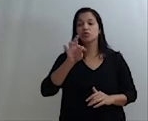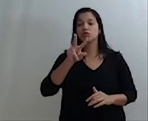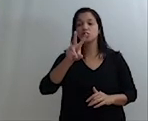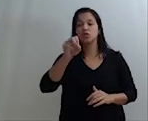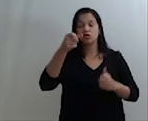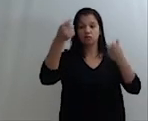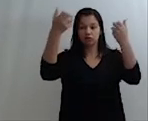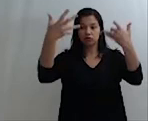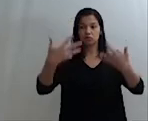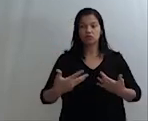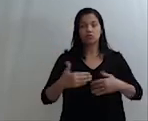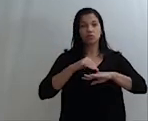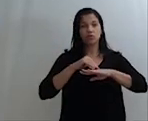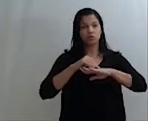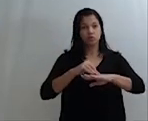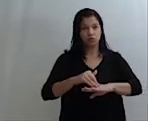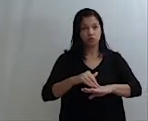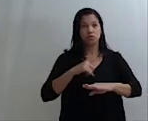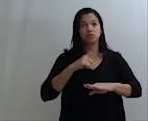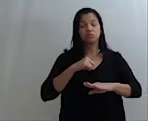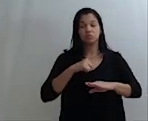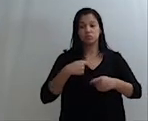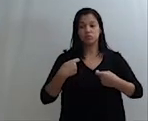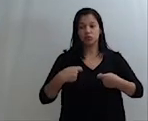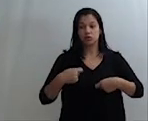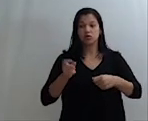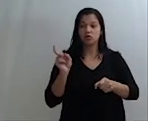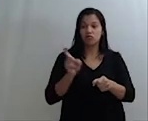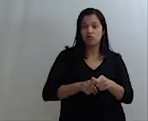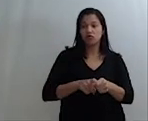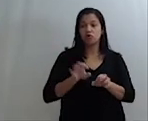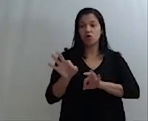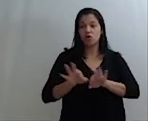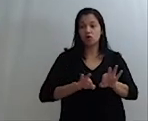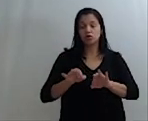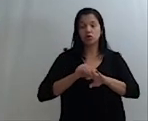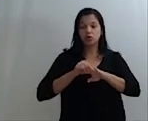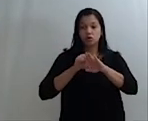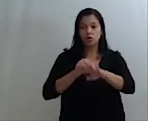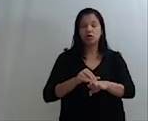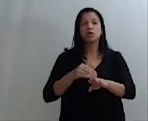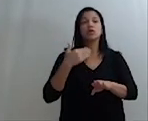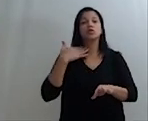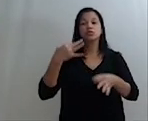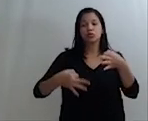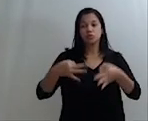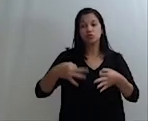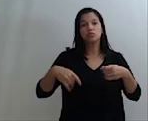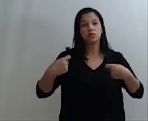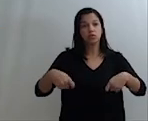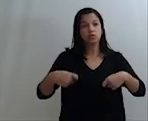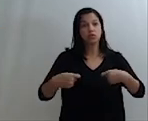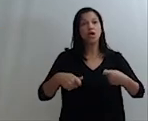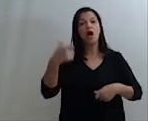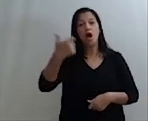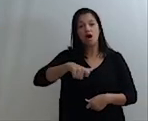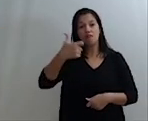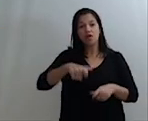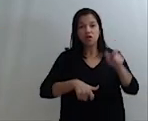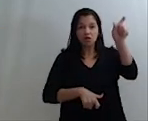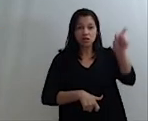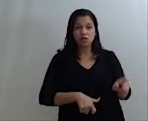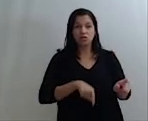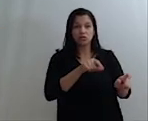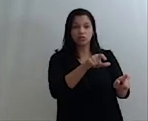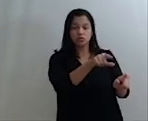manifestação pela denegação da ordem mas com a recomendação de que o juiz de primeiro Graal reavalia a situação do paciente nos termos